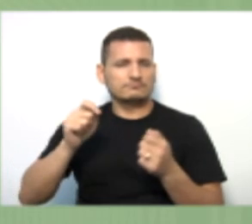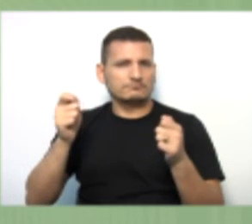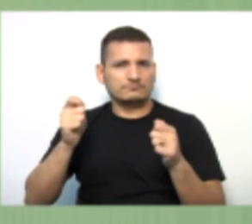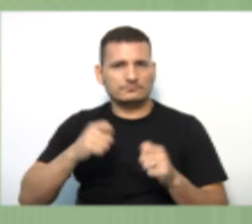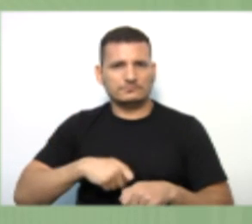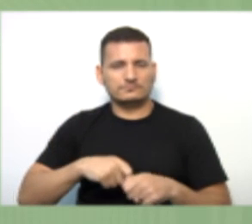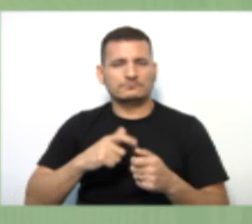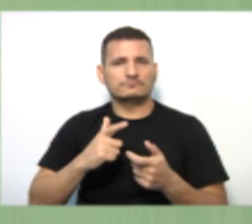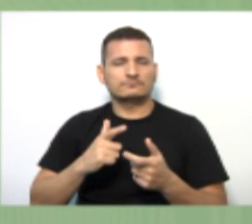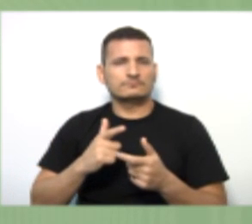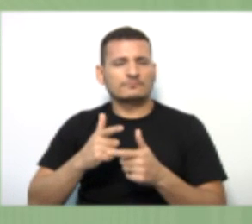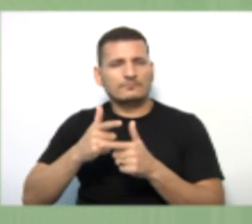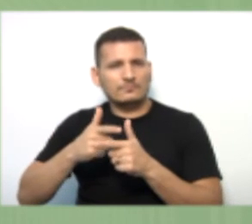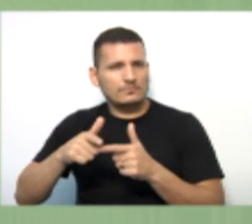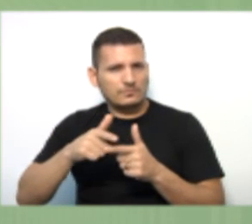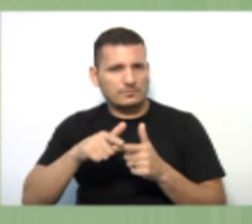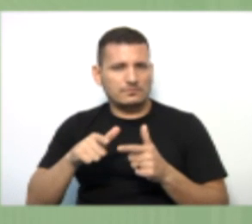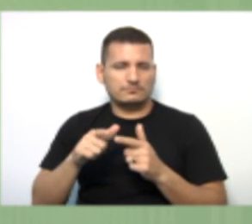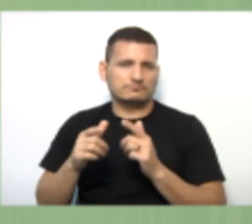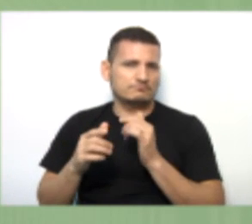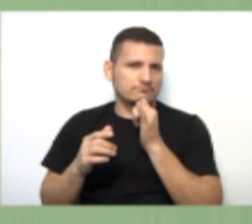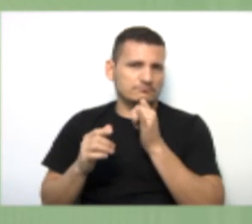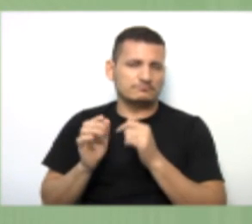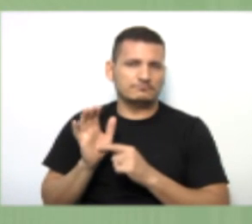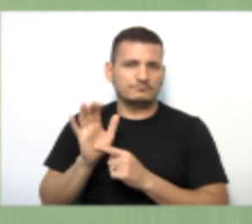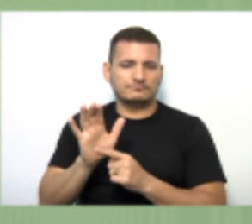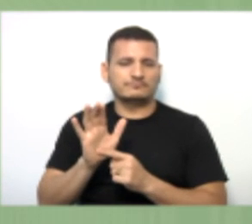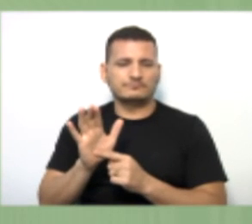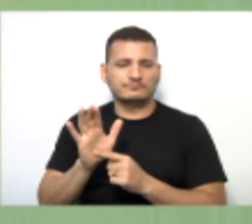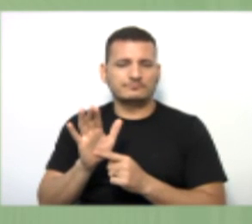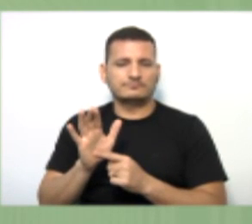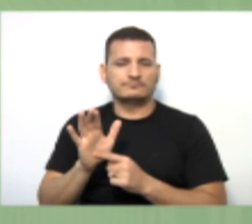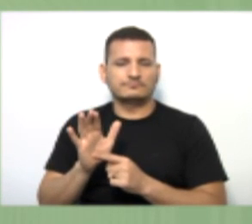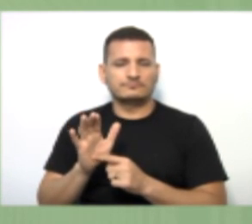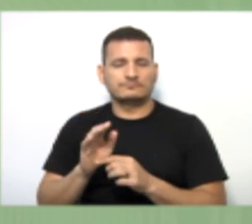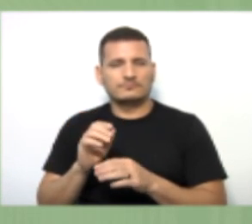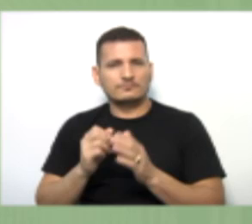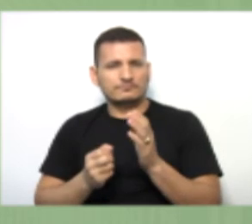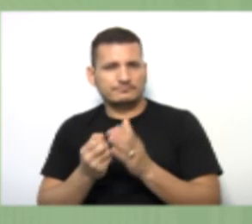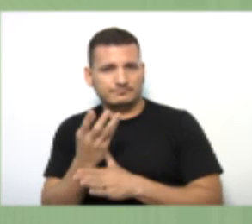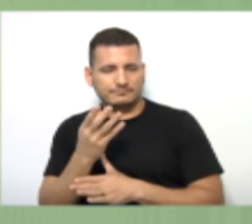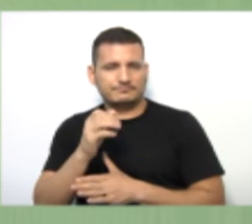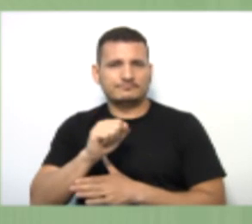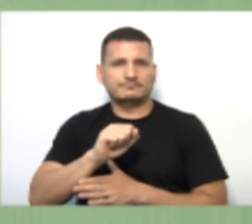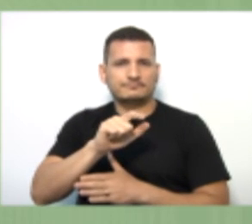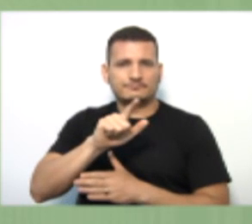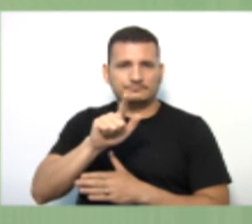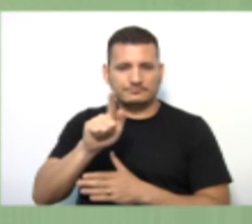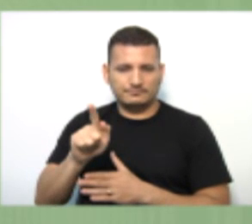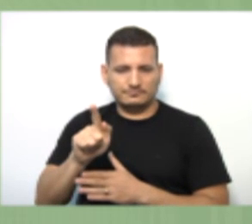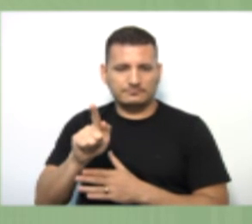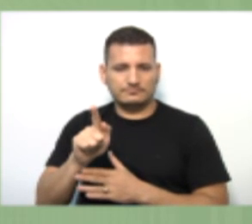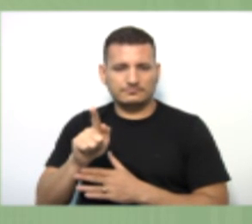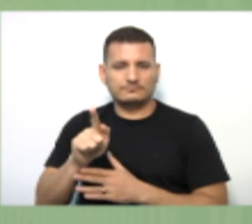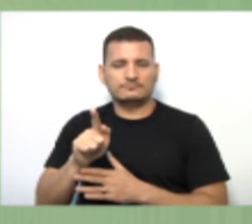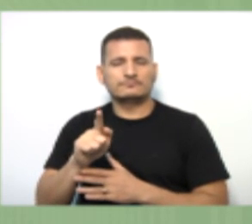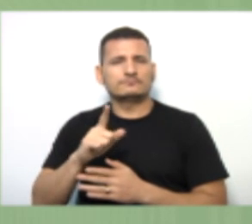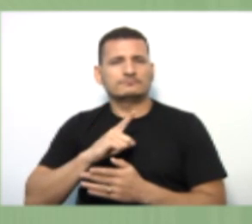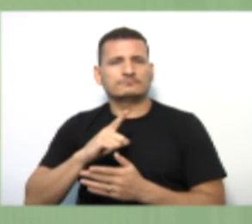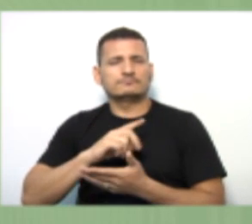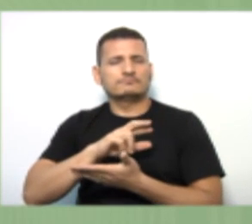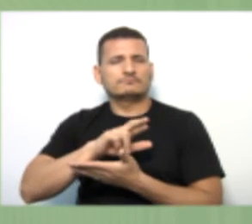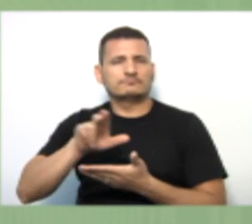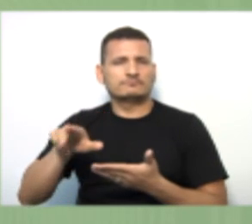possíveis para o problema apresentado. Assim, ao criarmos um algoritmo, indicamos uma dentre